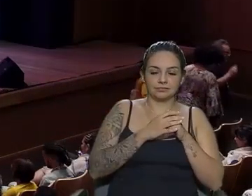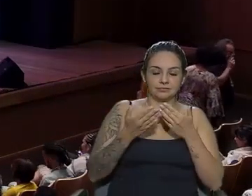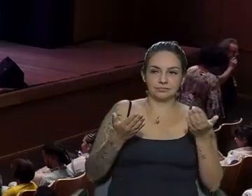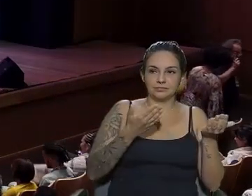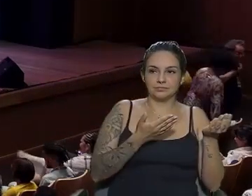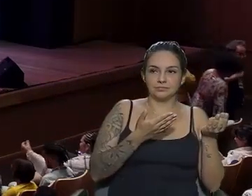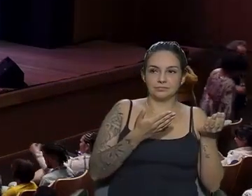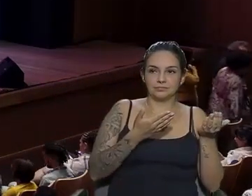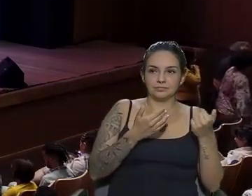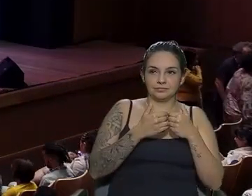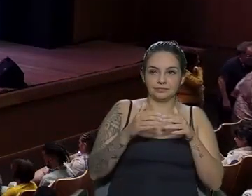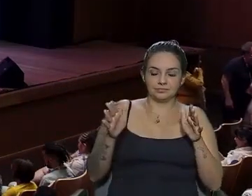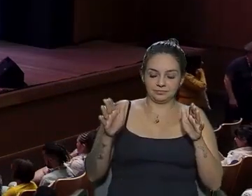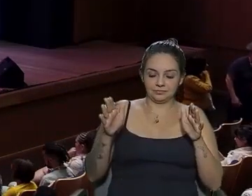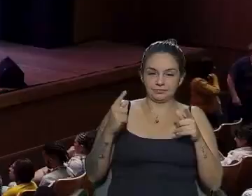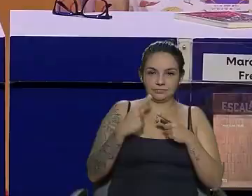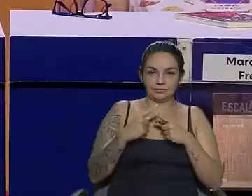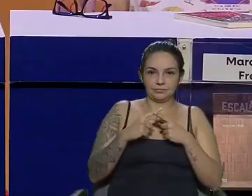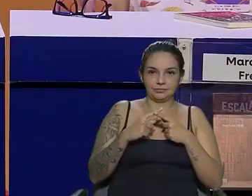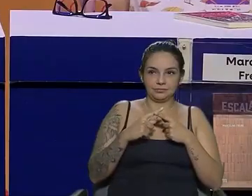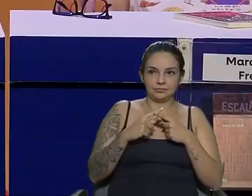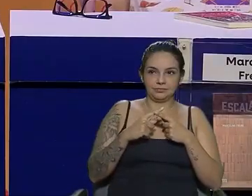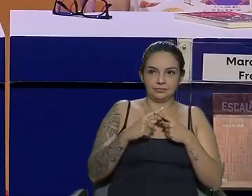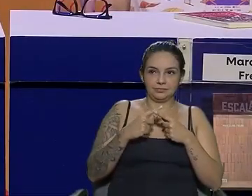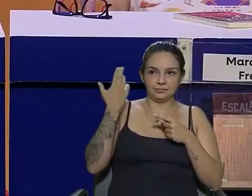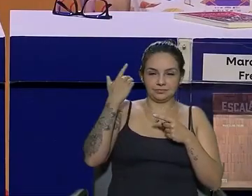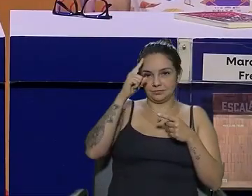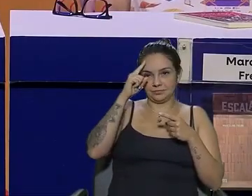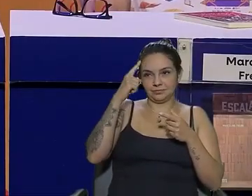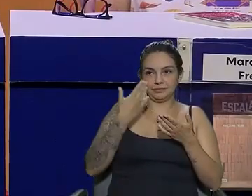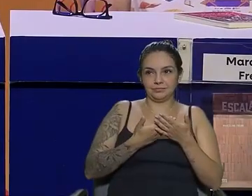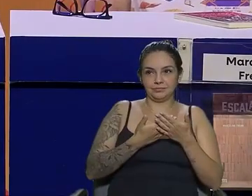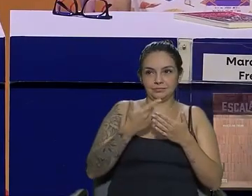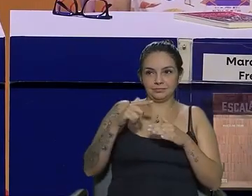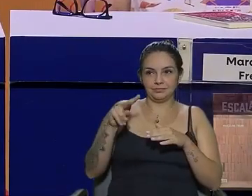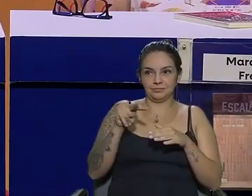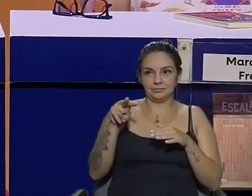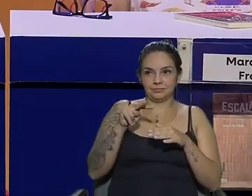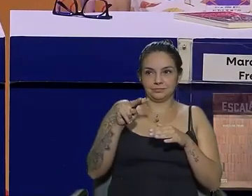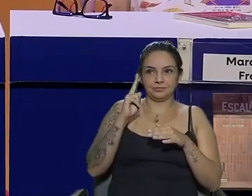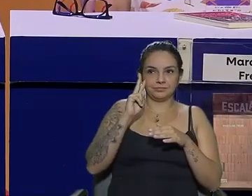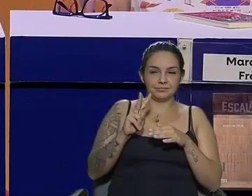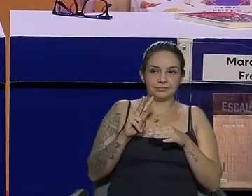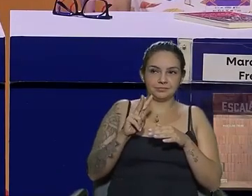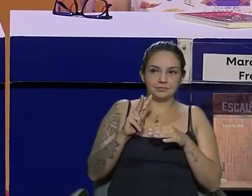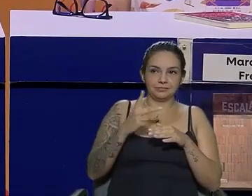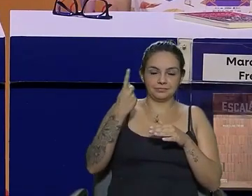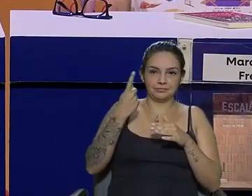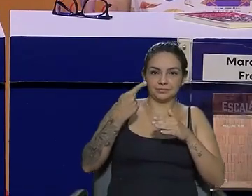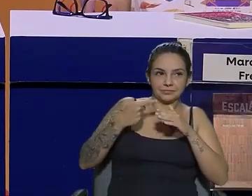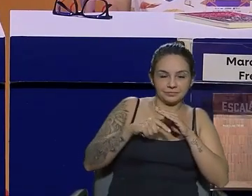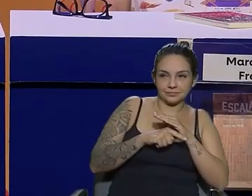do evento. O palco possui uma longa mesa azul marinho e branca. Os convidados se assentam de trás dessa mesa. De frente ao